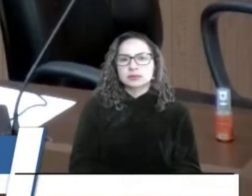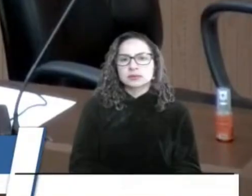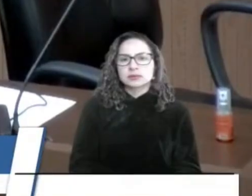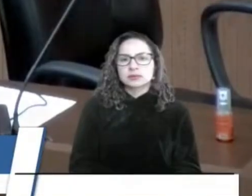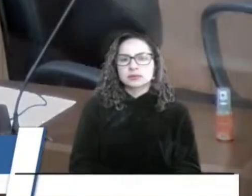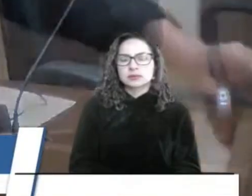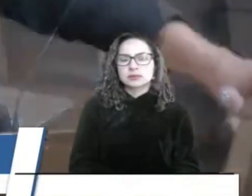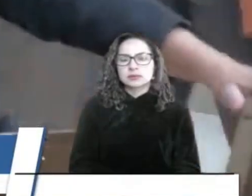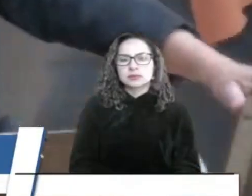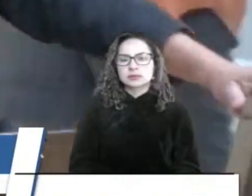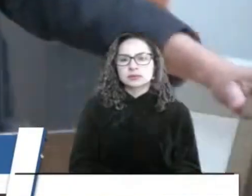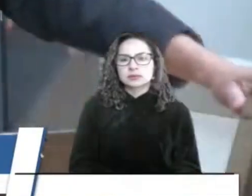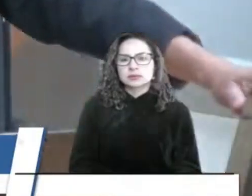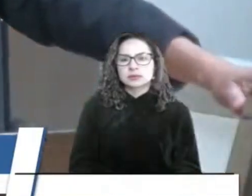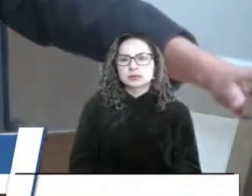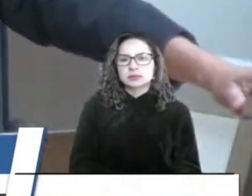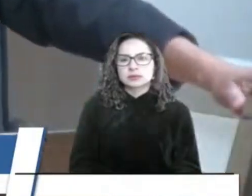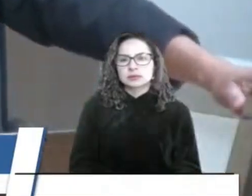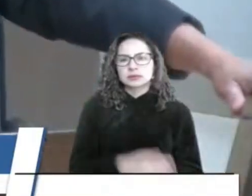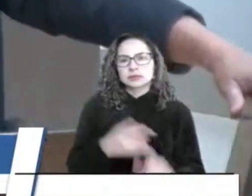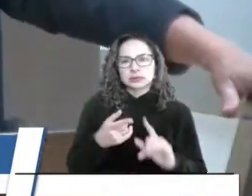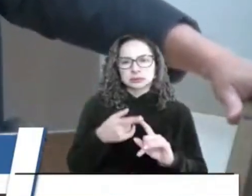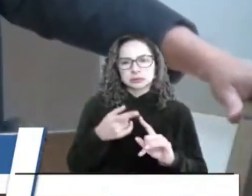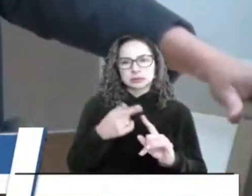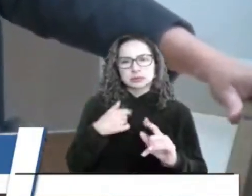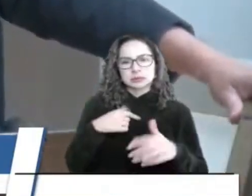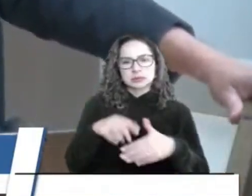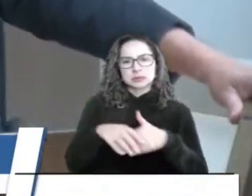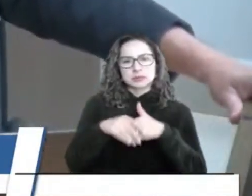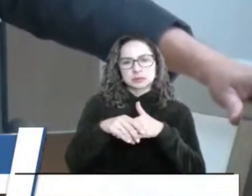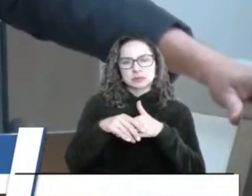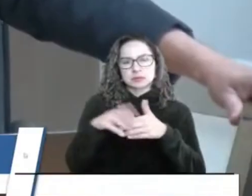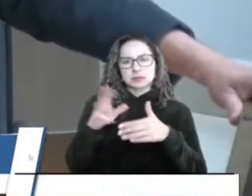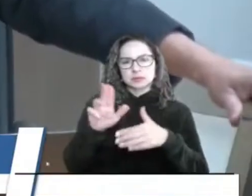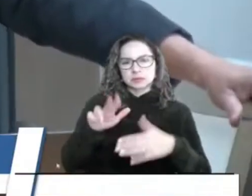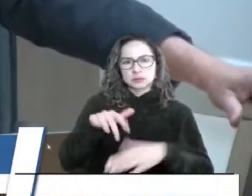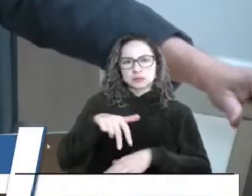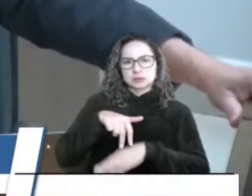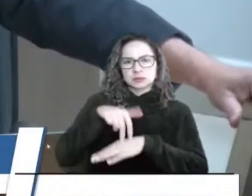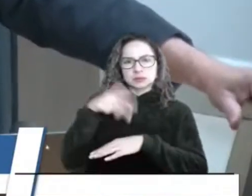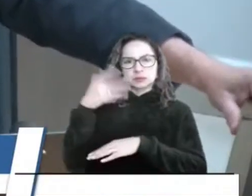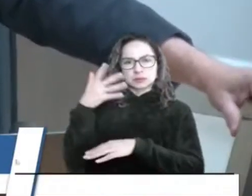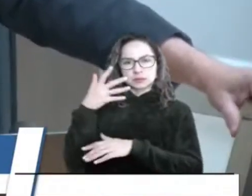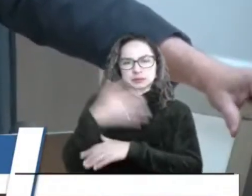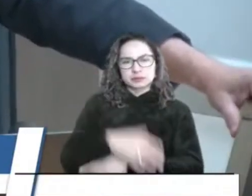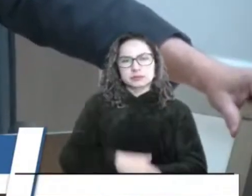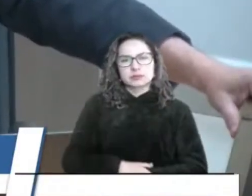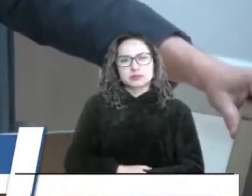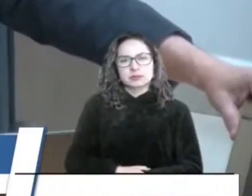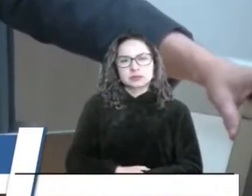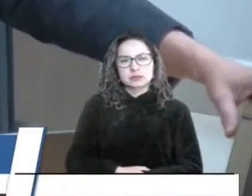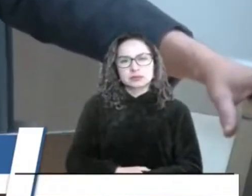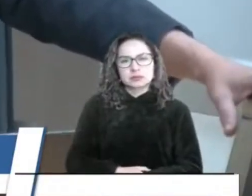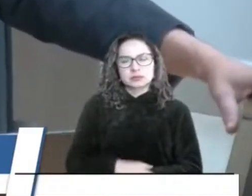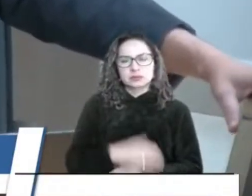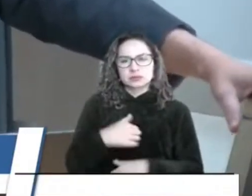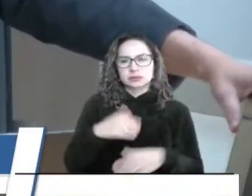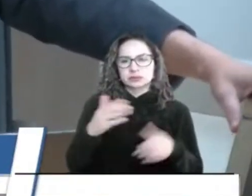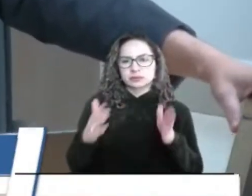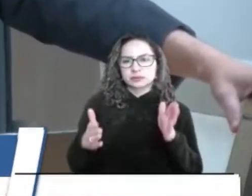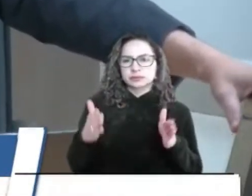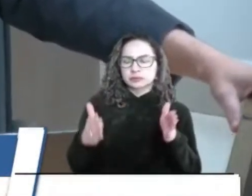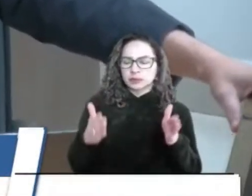Primeiro eu quero cumprimentá-lo pelo uso da tribuna. Esse espaço é um